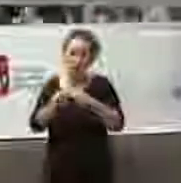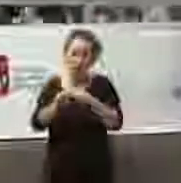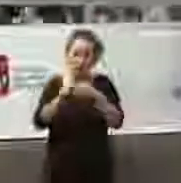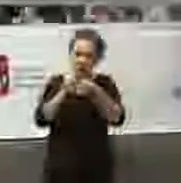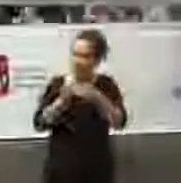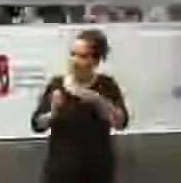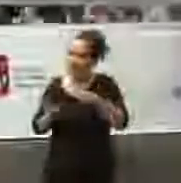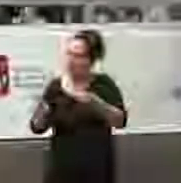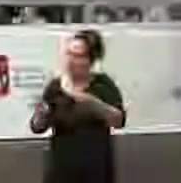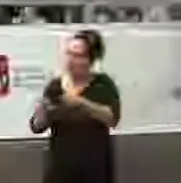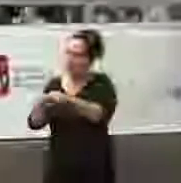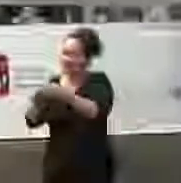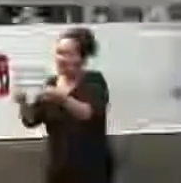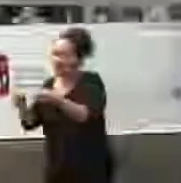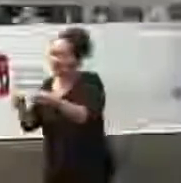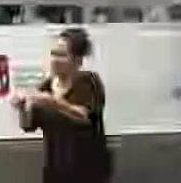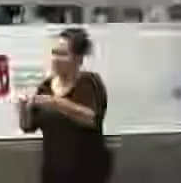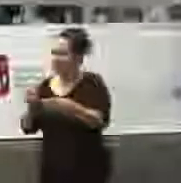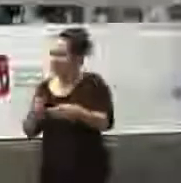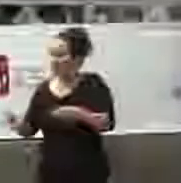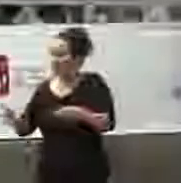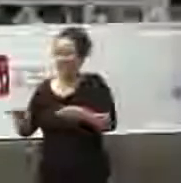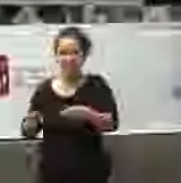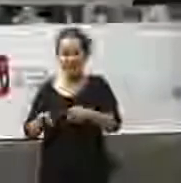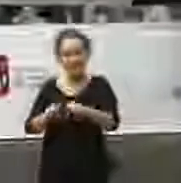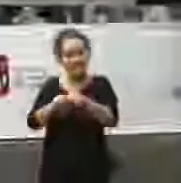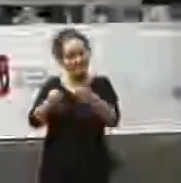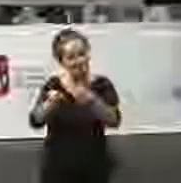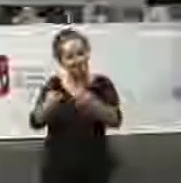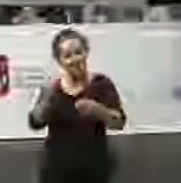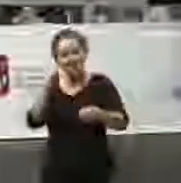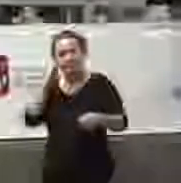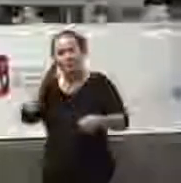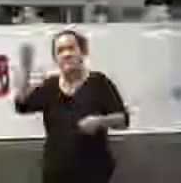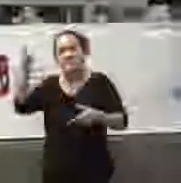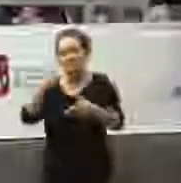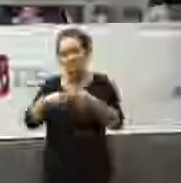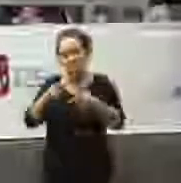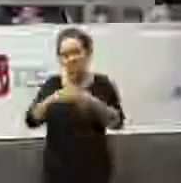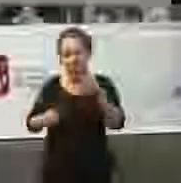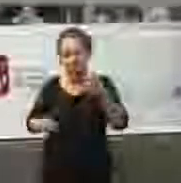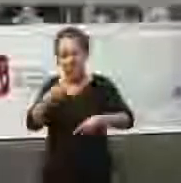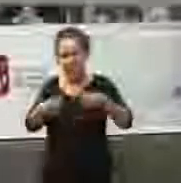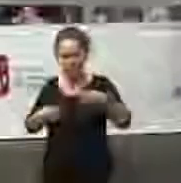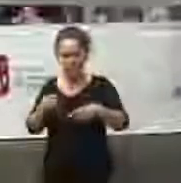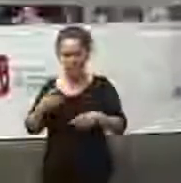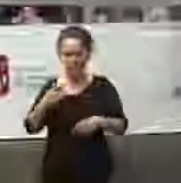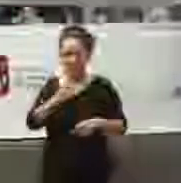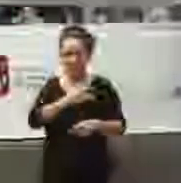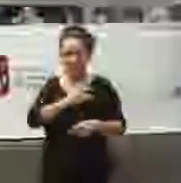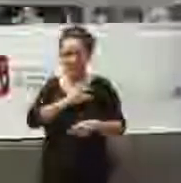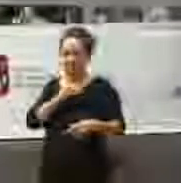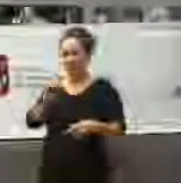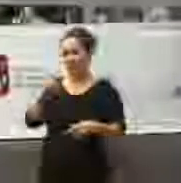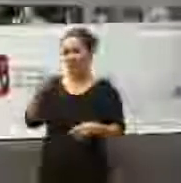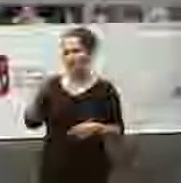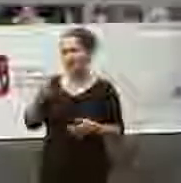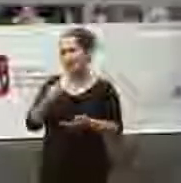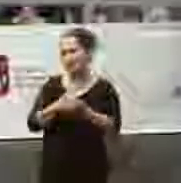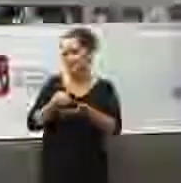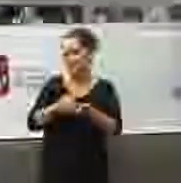das um dos principais problemas das políticas de saúde e evidente que nenhum secretário de saúde